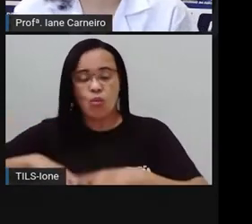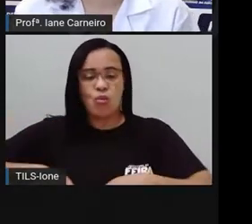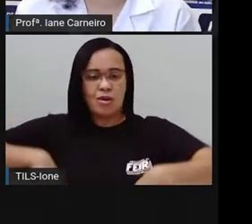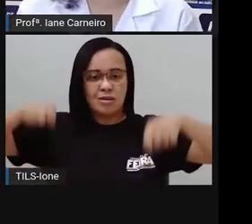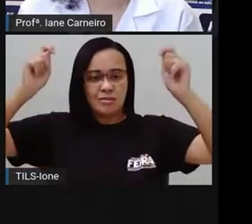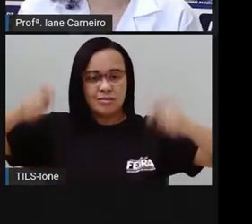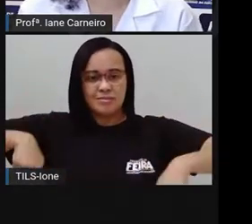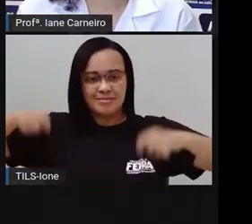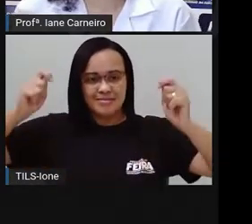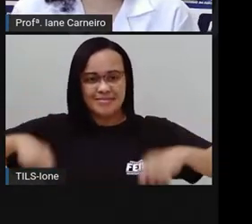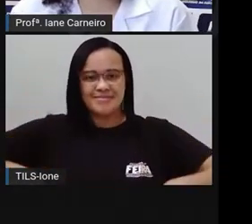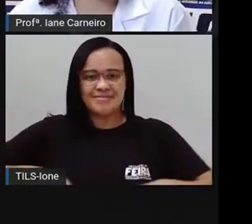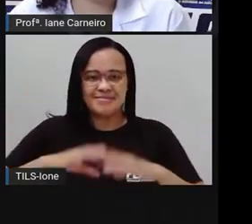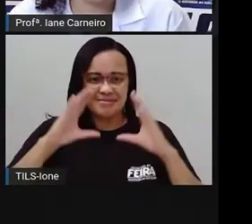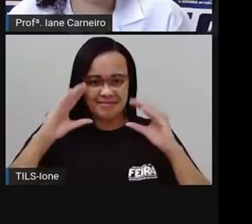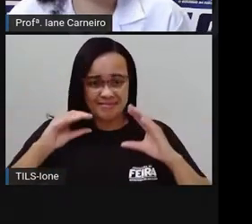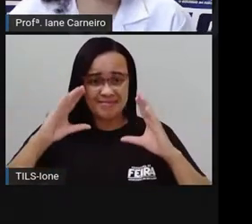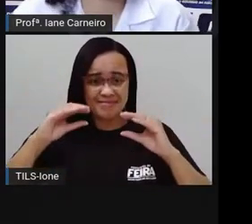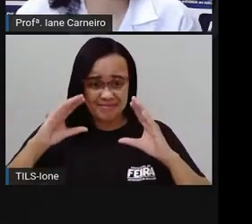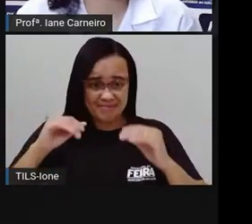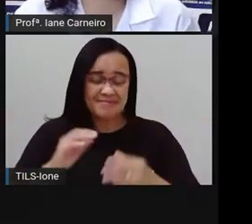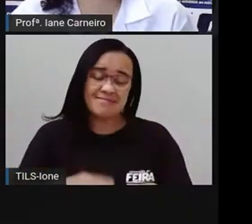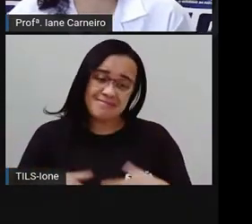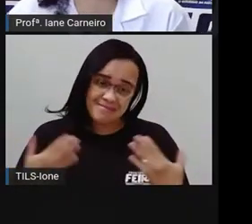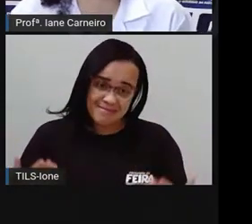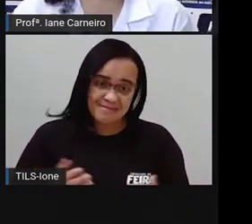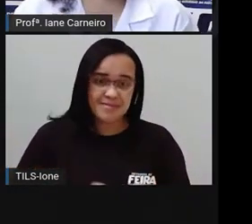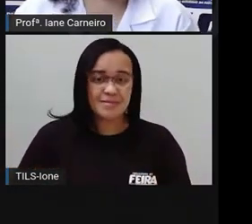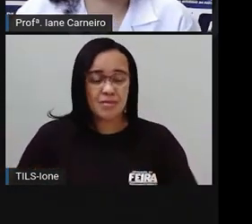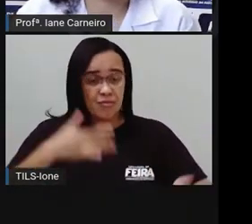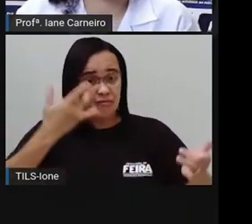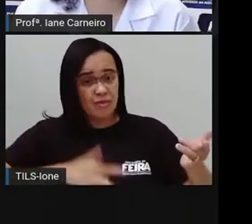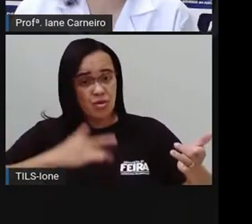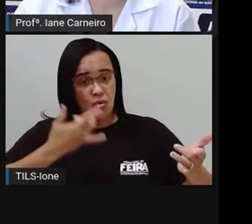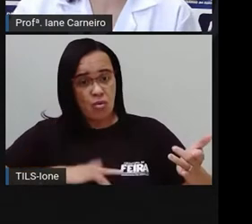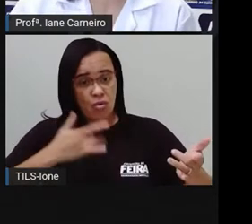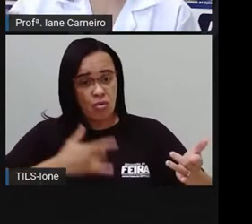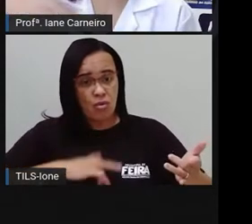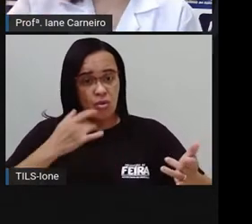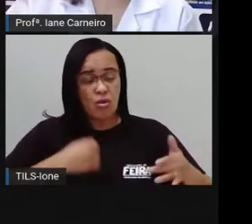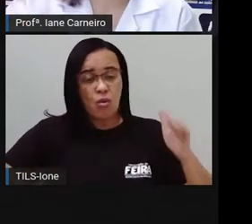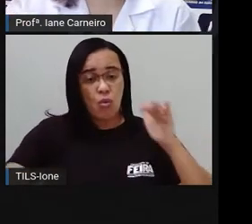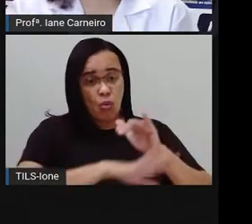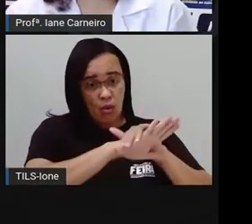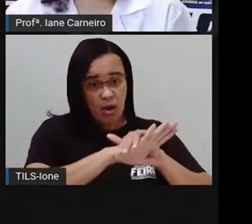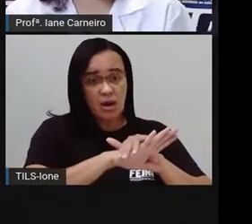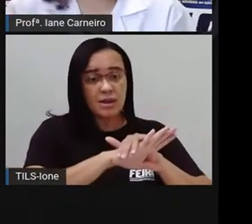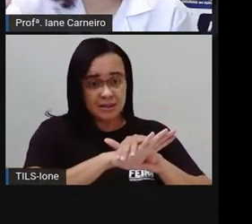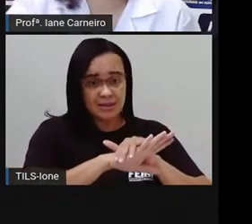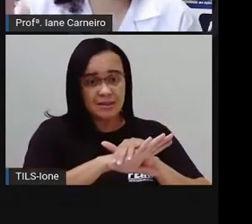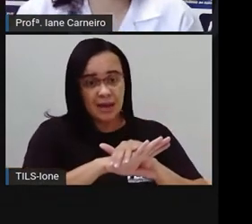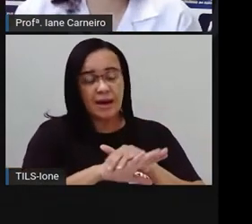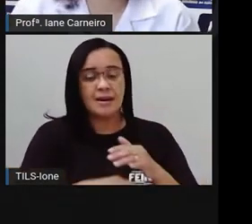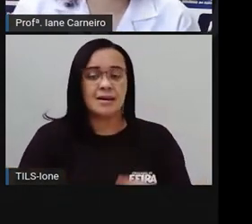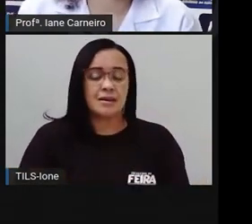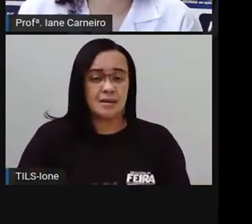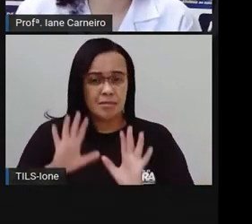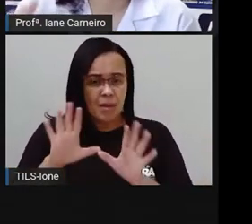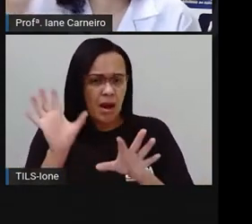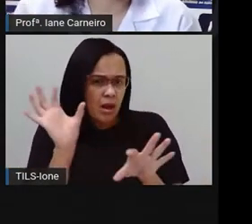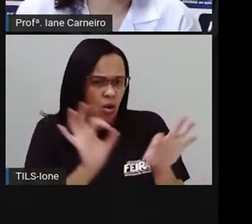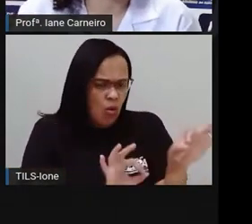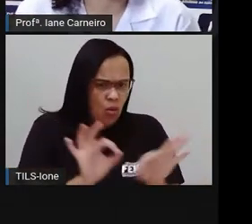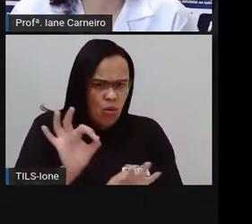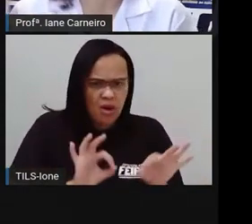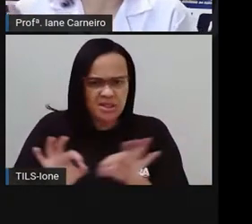né? É, o violão, certamente, se a pessoa não tiver onde guardar o violão, né, pode colocar na sala, mas num cantinho, no chão não,